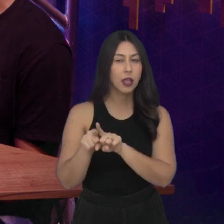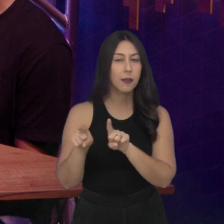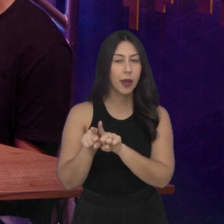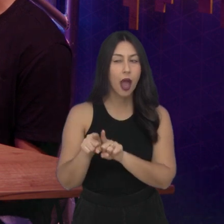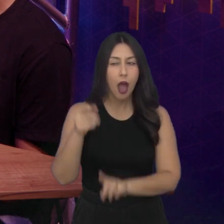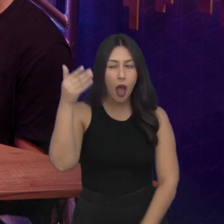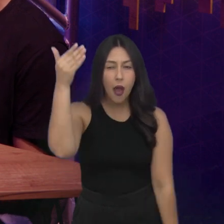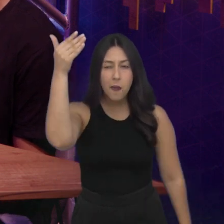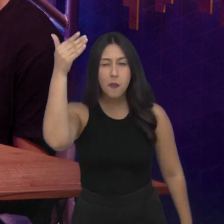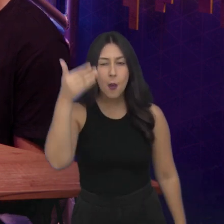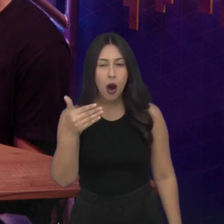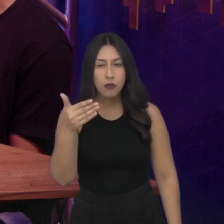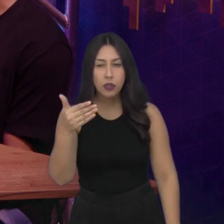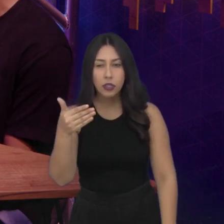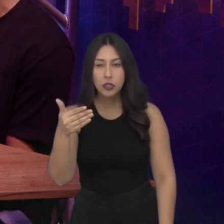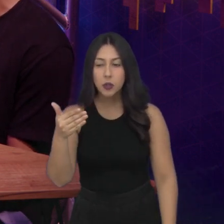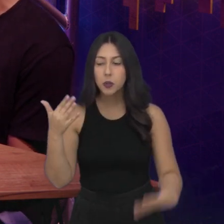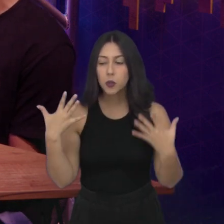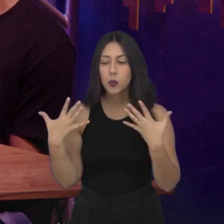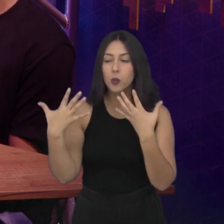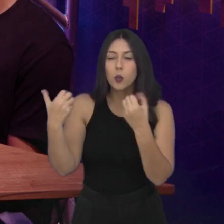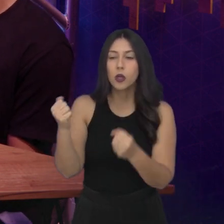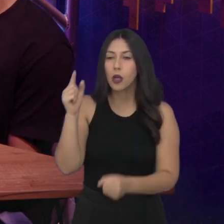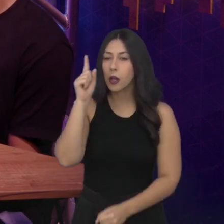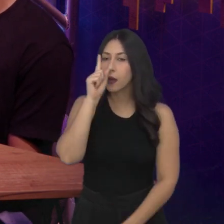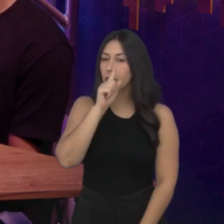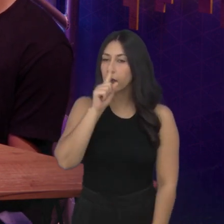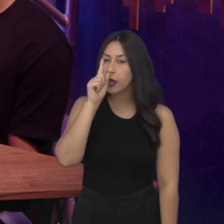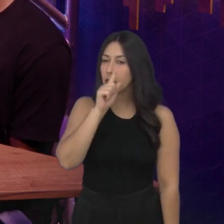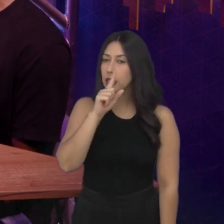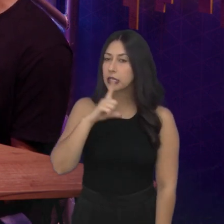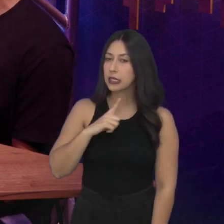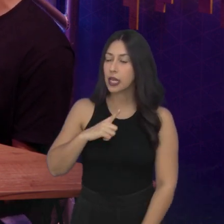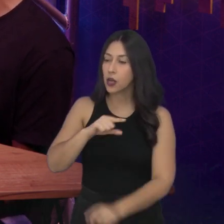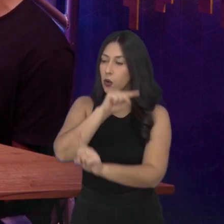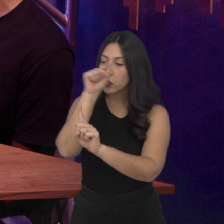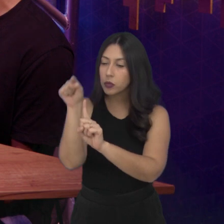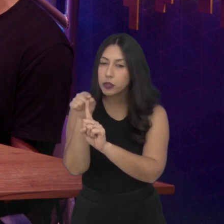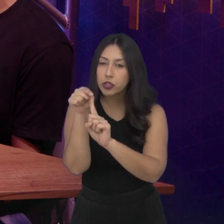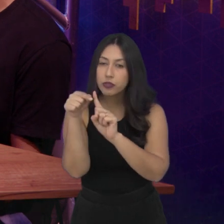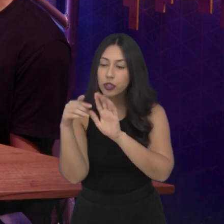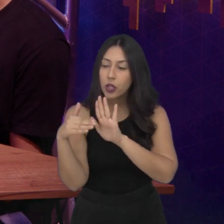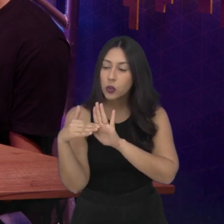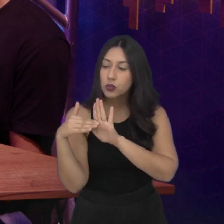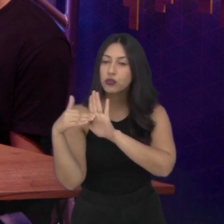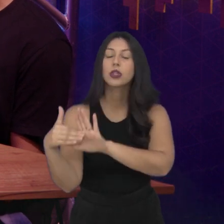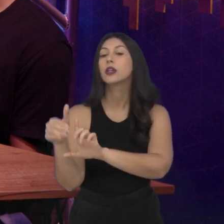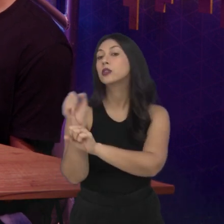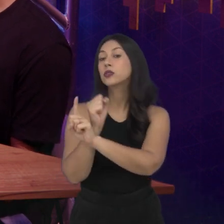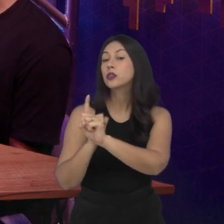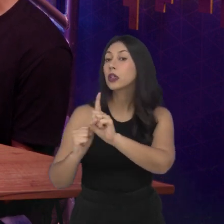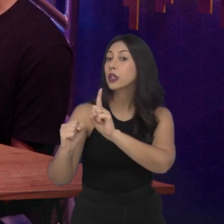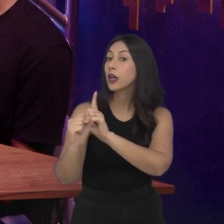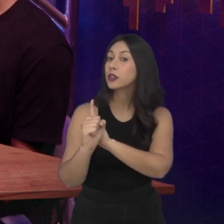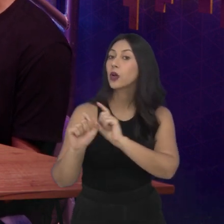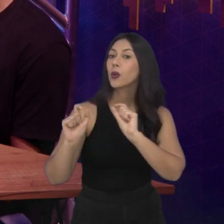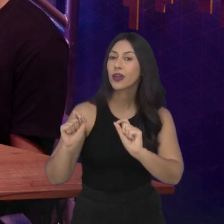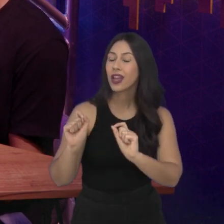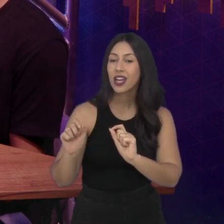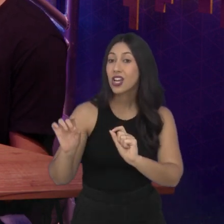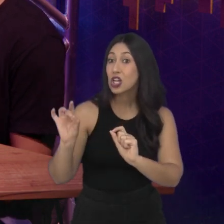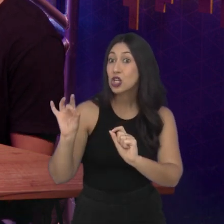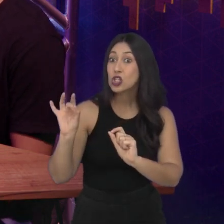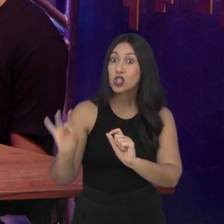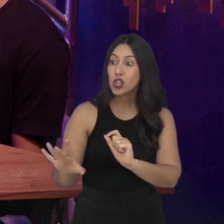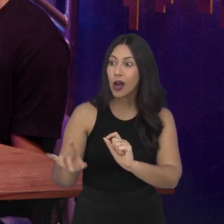Healing Fiction nasceu aí em resposta aos problemas da sociedade, é que não é só o Healing Fiction que